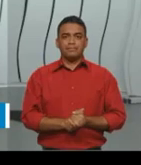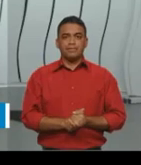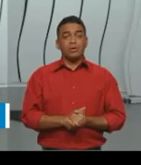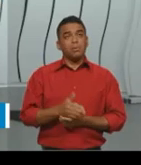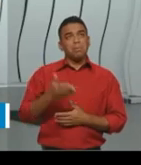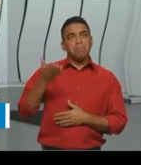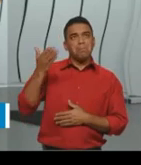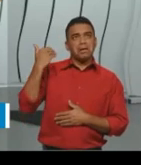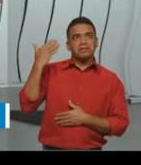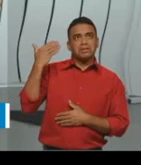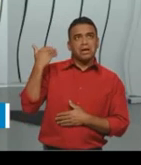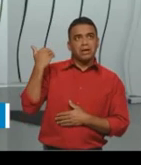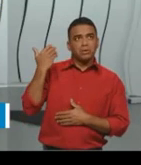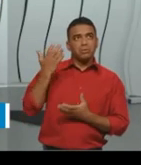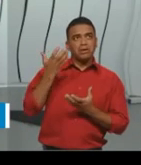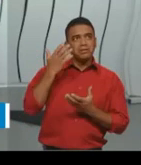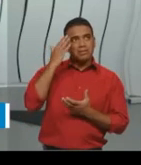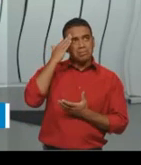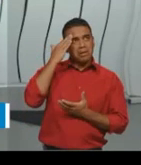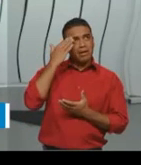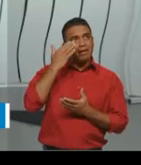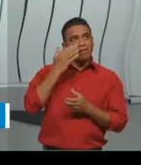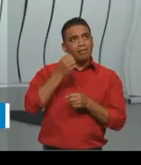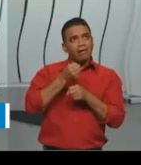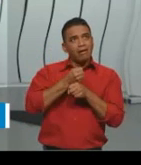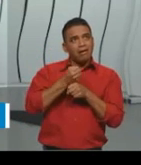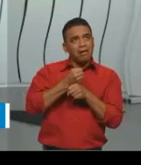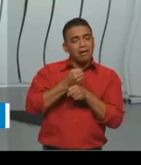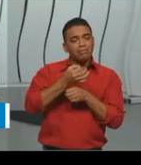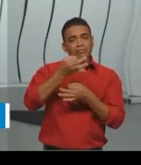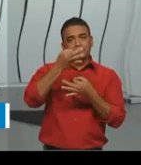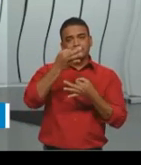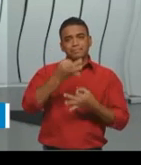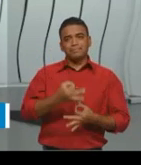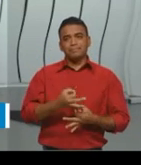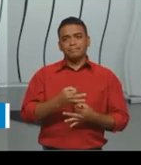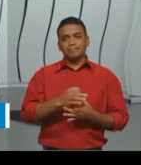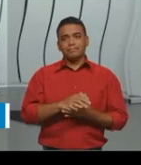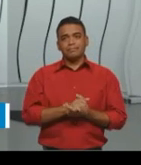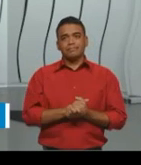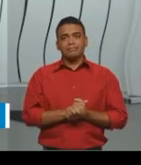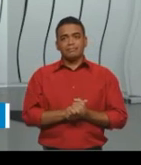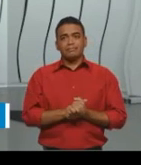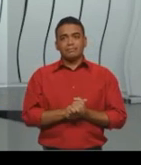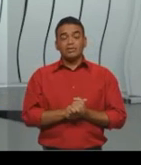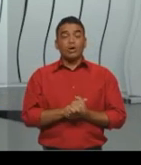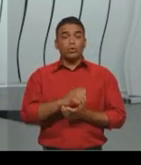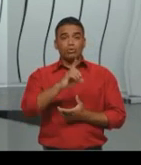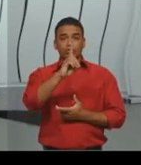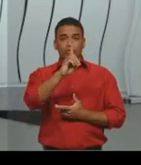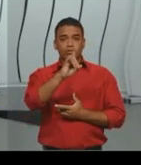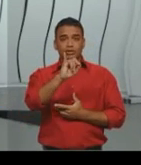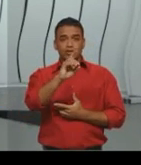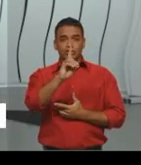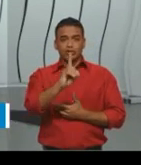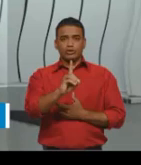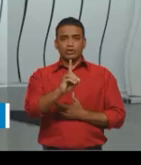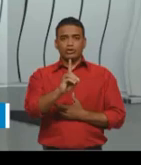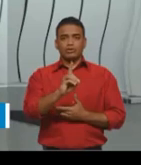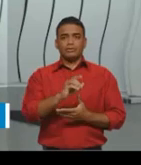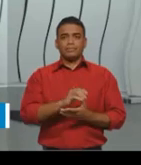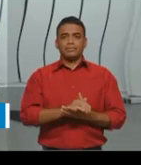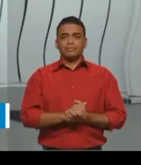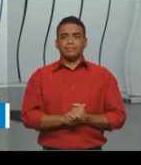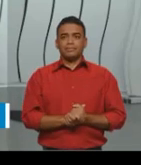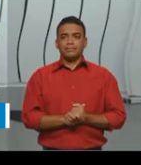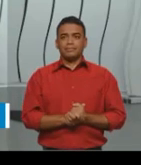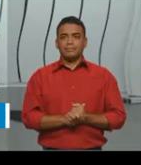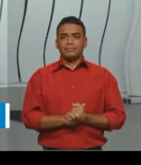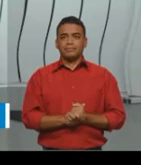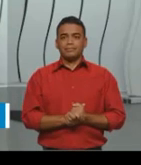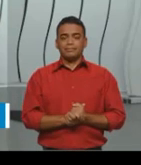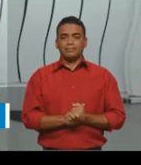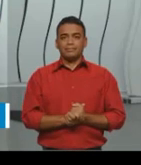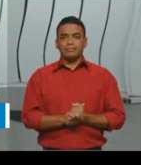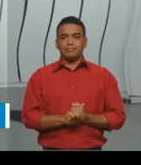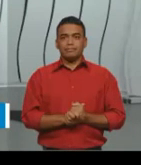coisa que aconteceu com a data certa. Então, uso o auxiliar aqui, did. When